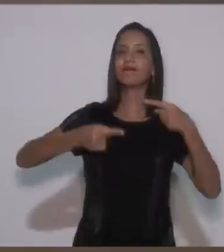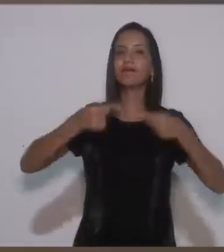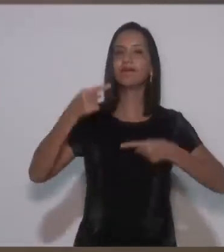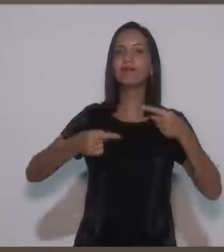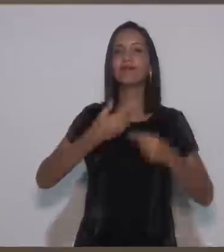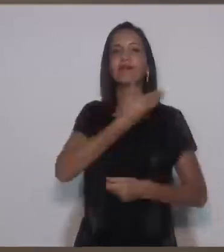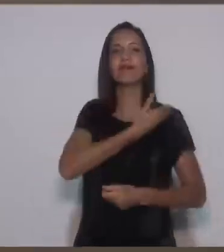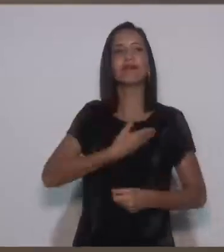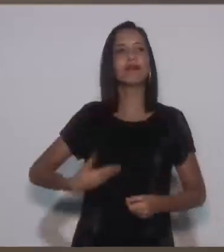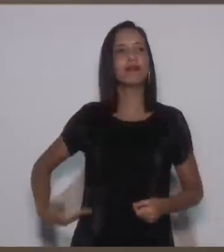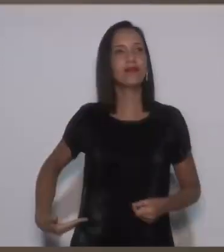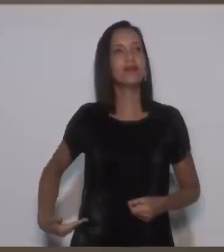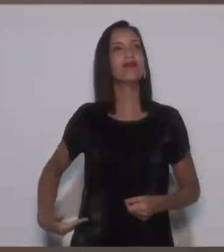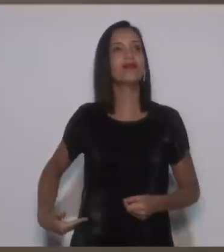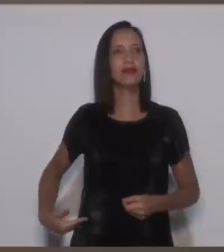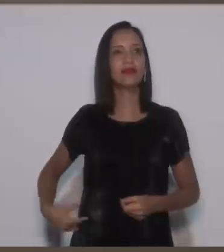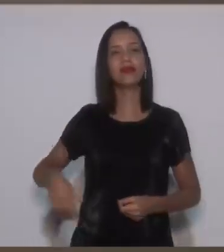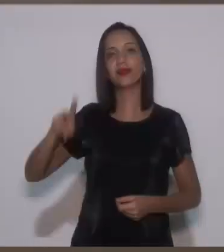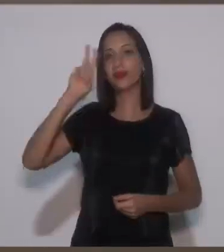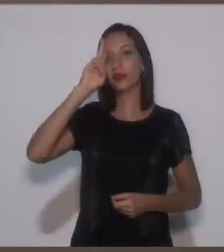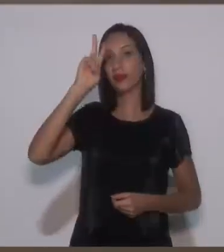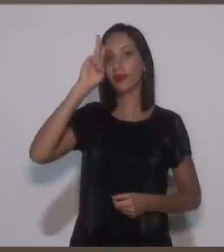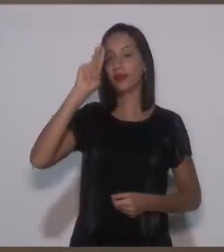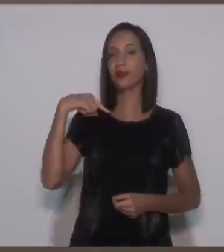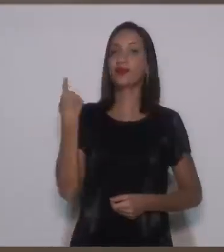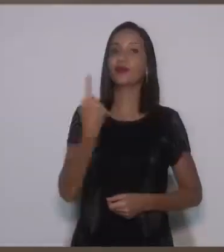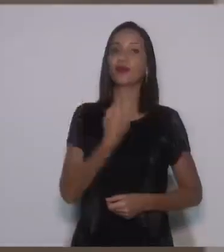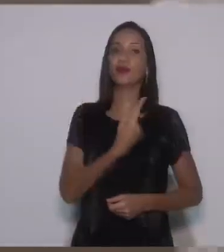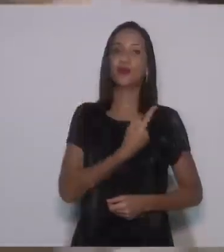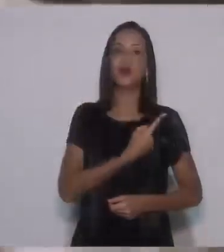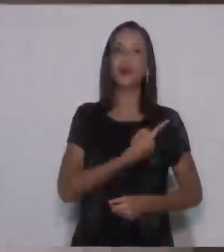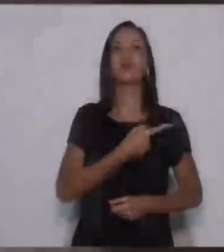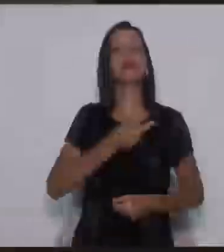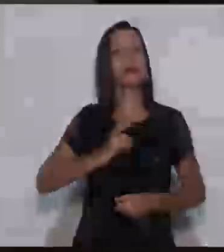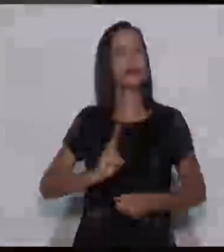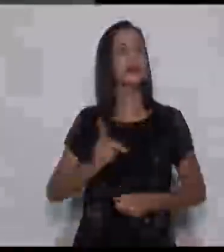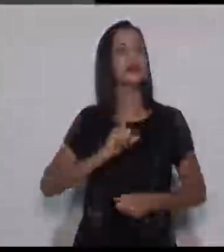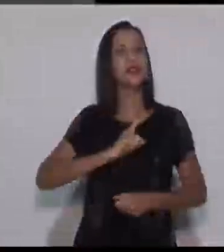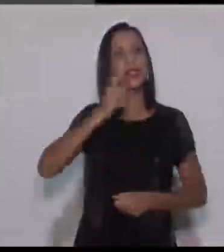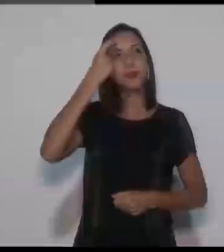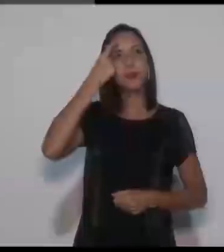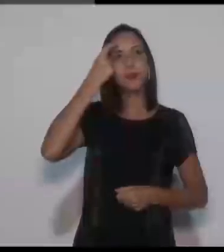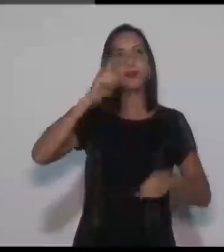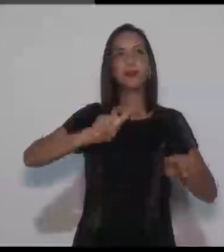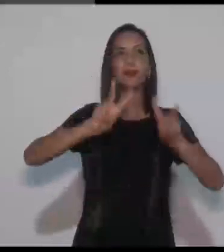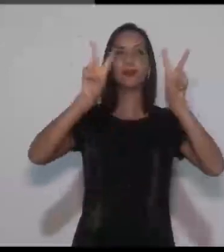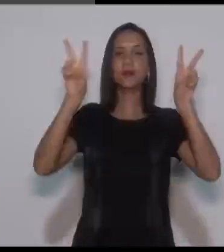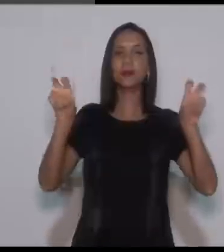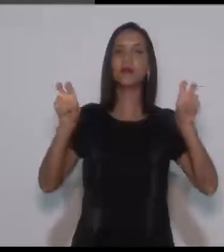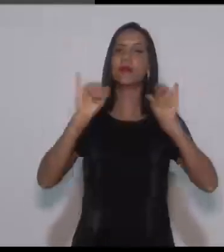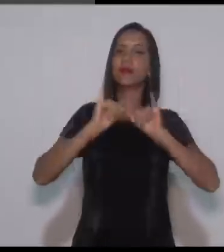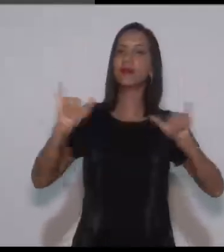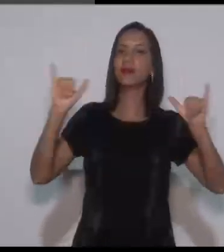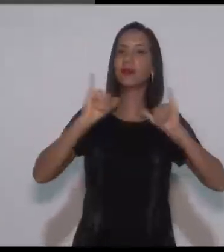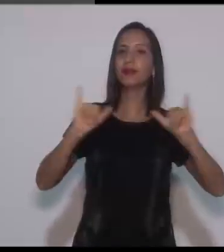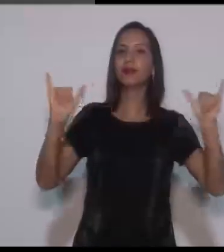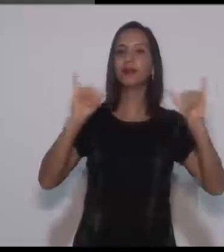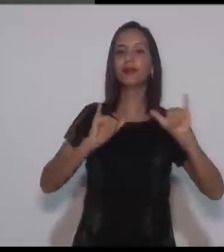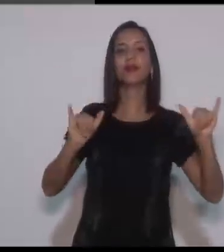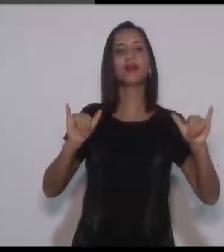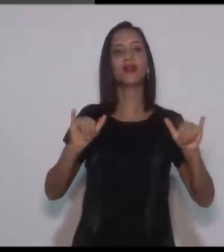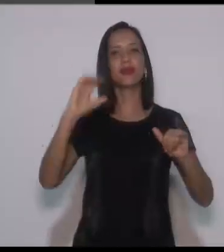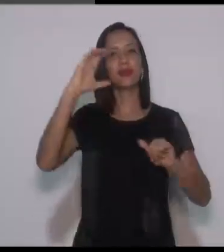Então, lembrando que nós continuamos pensando um pouco sobre a campanha da fraternidade, e a política